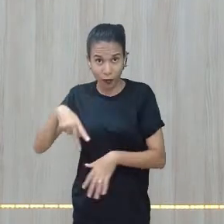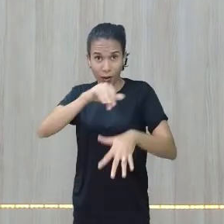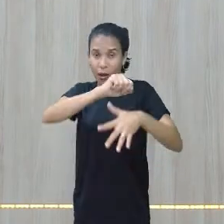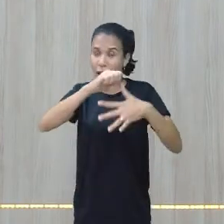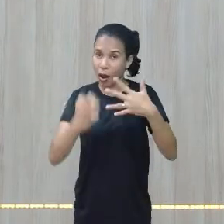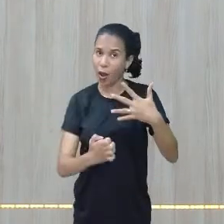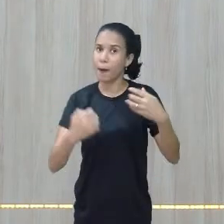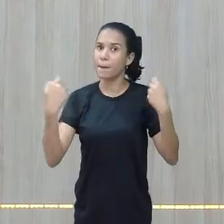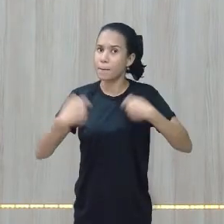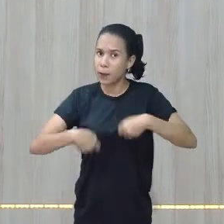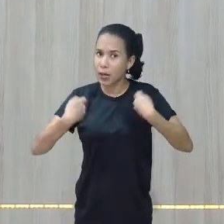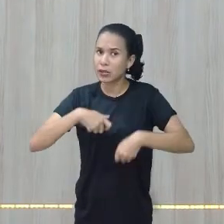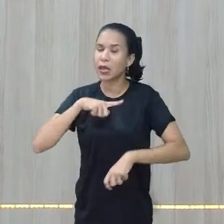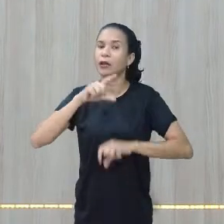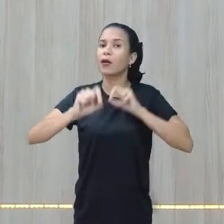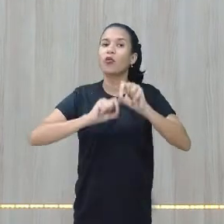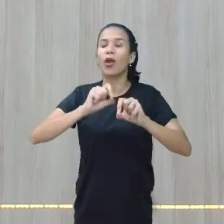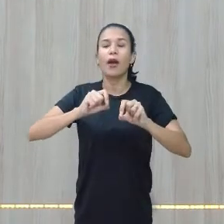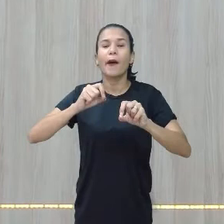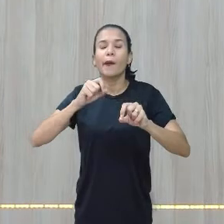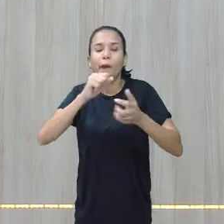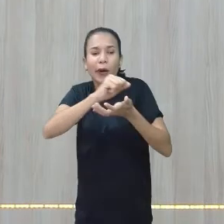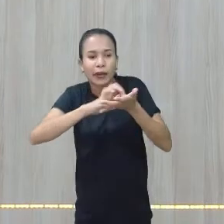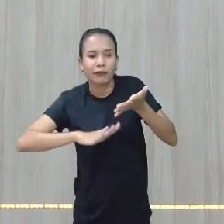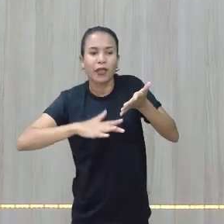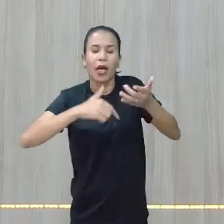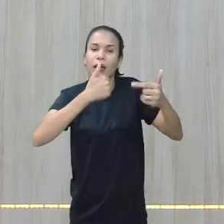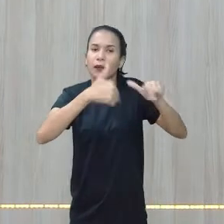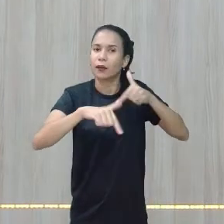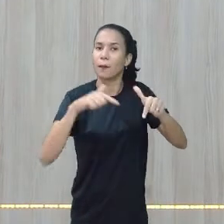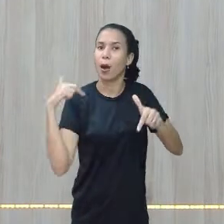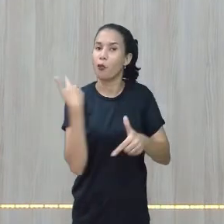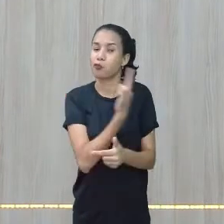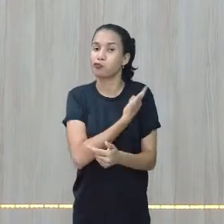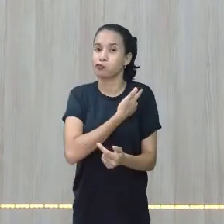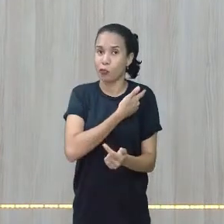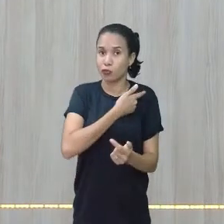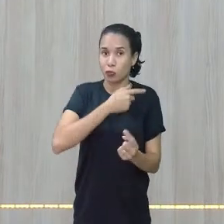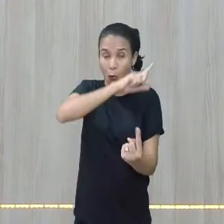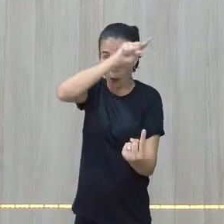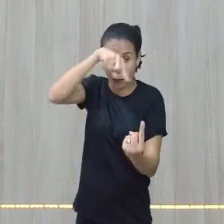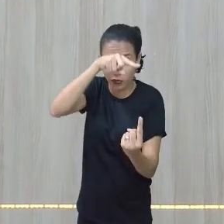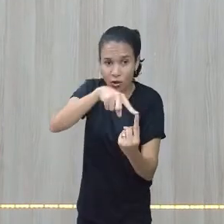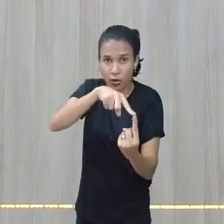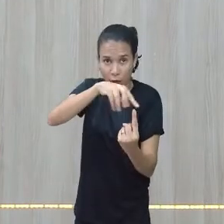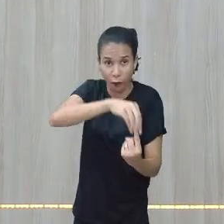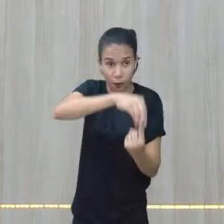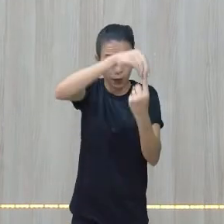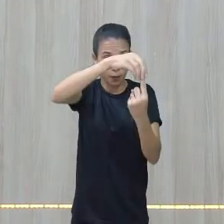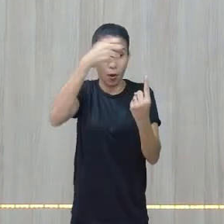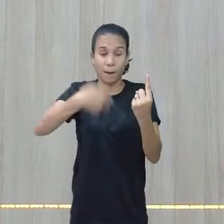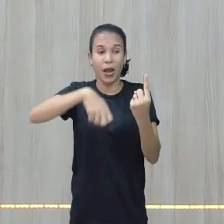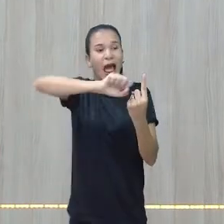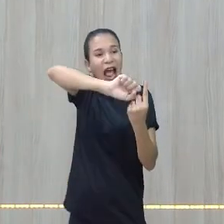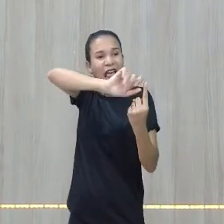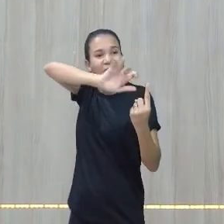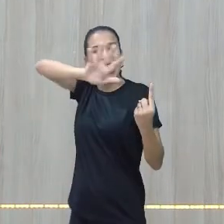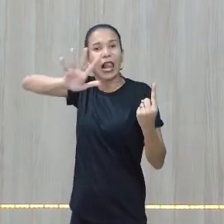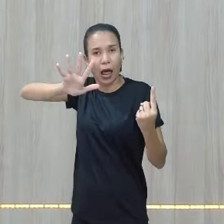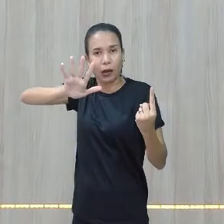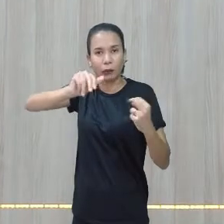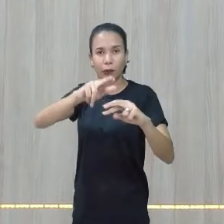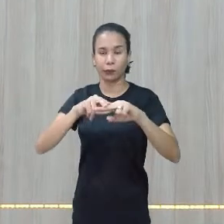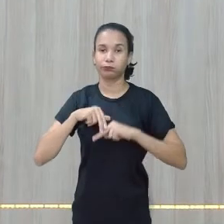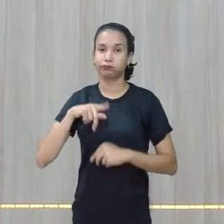gente precisa configurar um trabalho onde os nossos propósitos, as nossas prioridades precisam estar muito claras. E